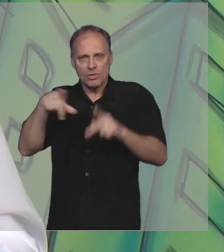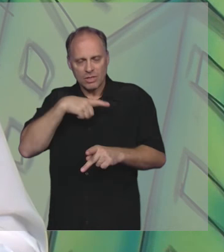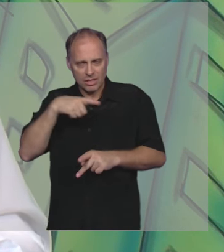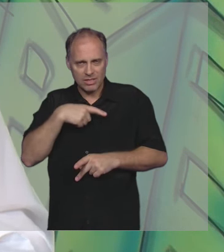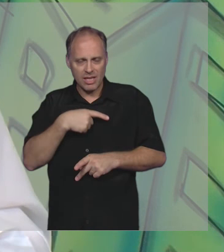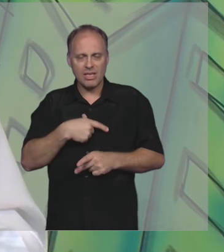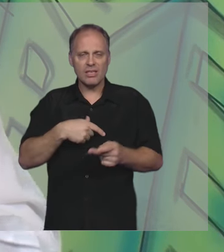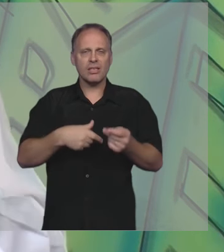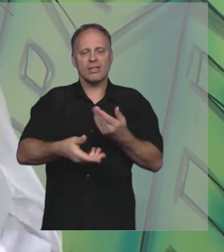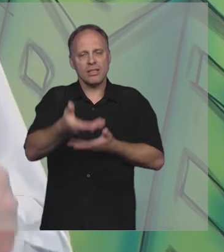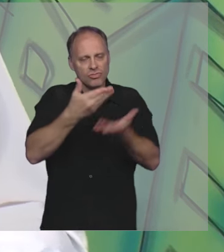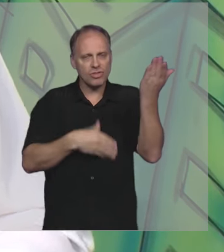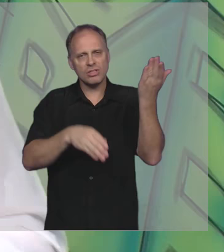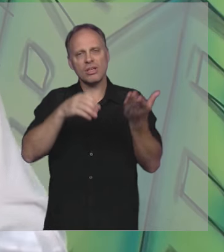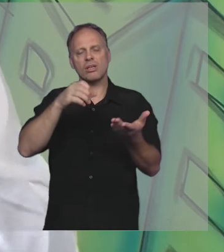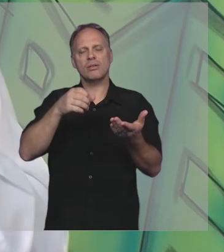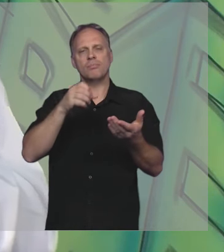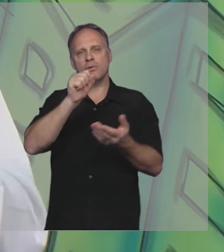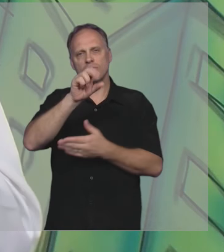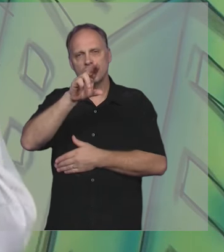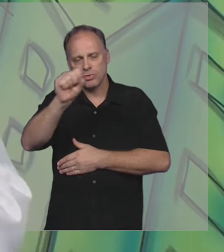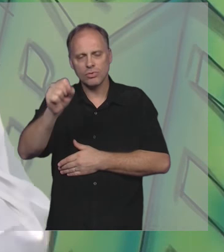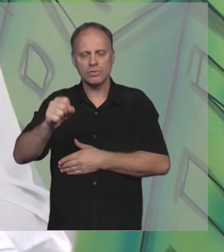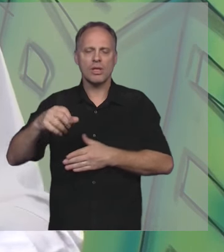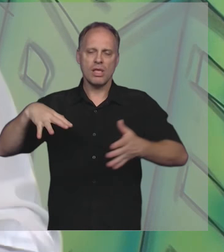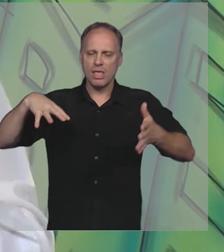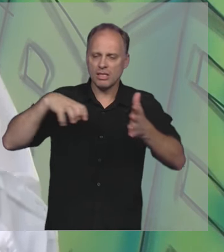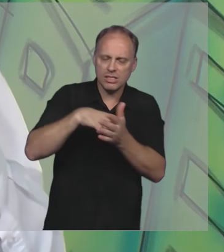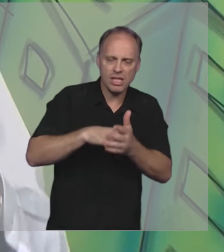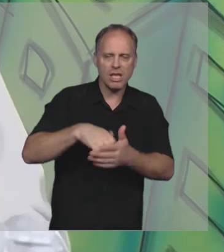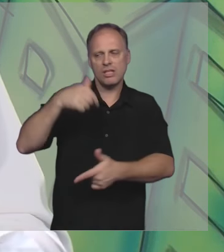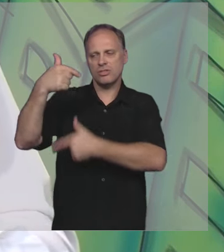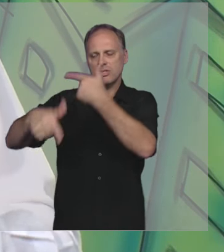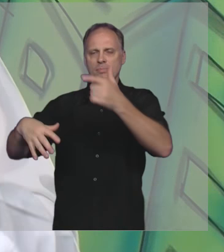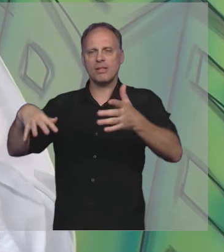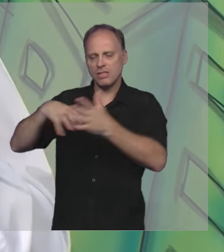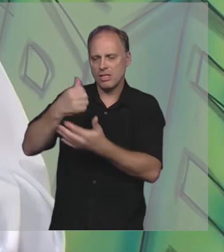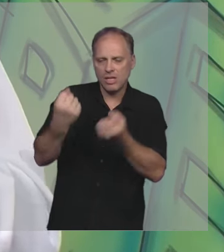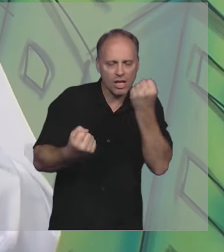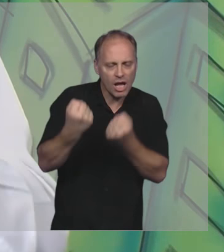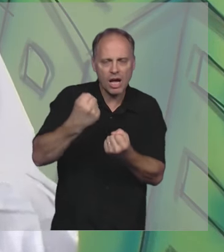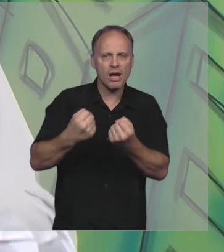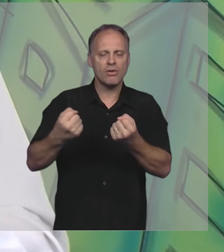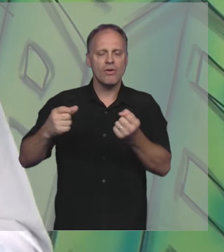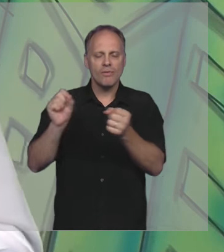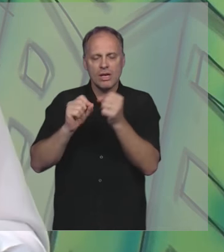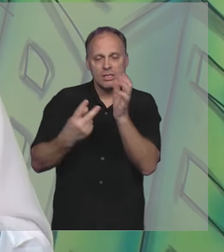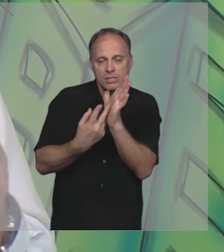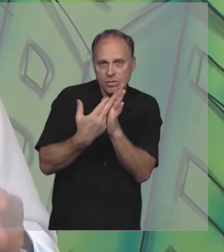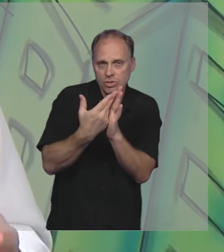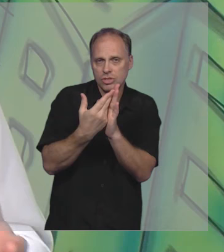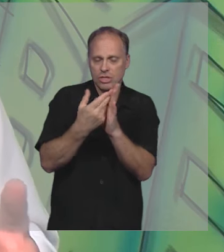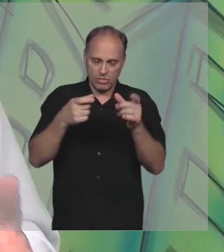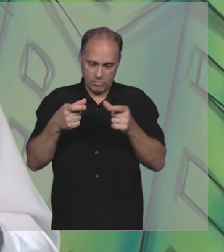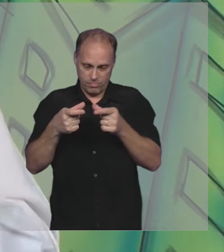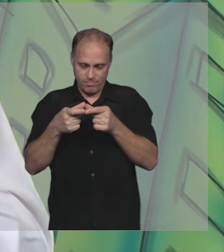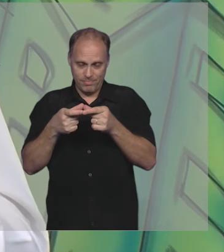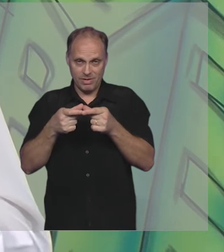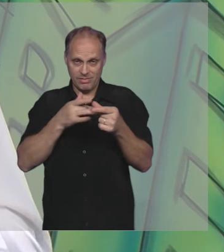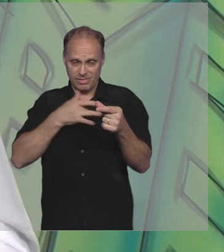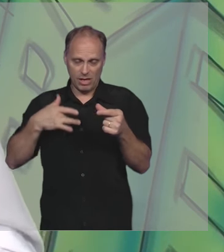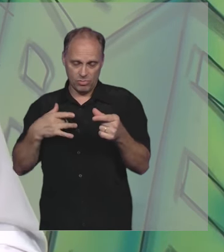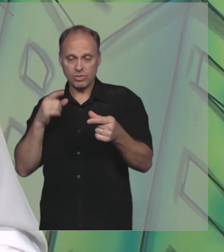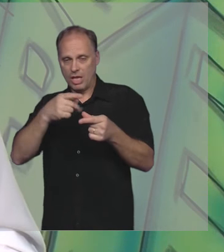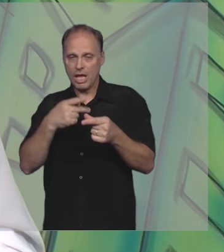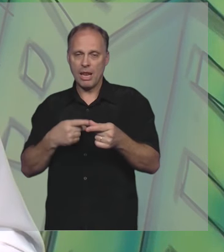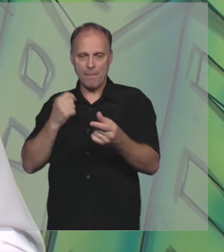atendidas pelo Sistema Único de Saúde num acidente de trabalho, num acidente de carro, fazem uma cirurgia, que o plano de saúde